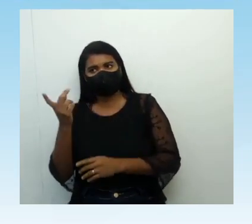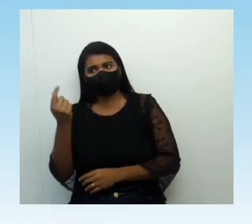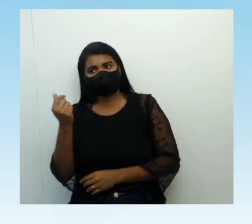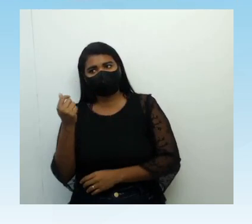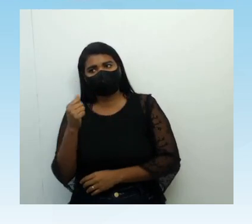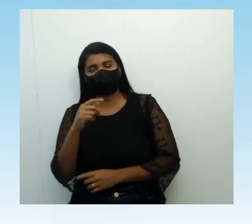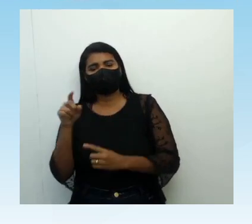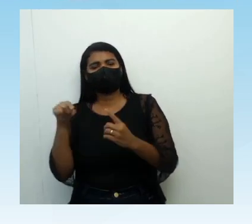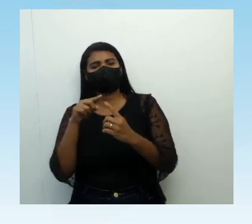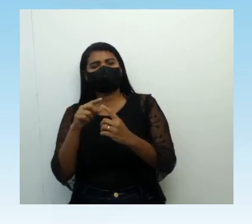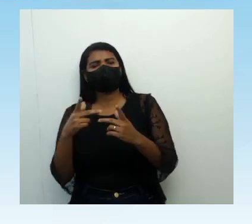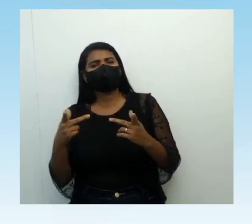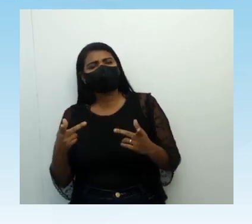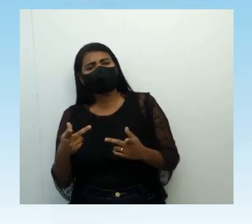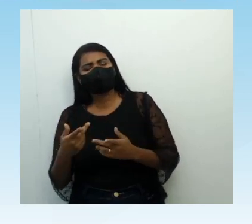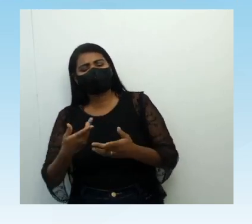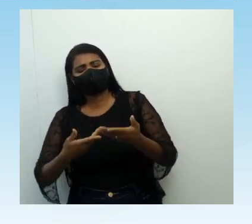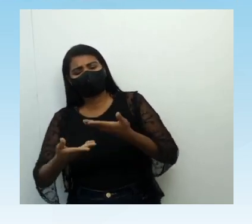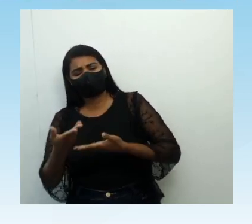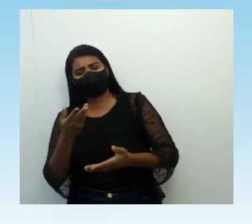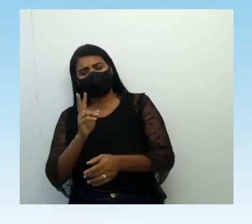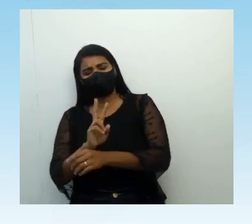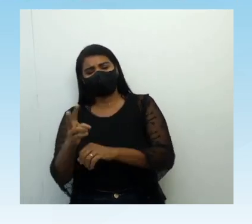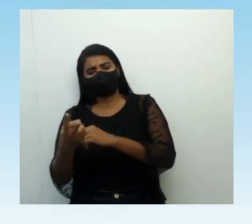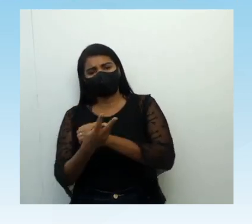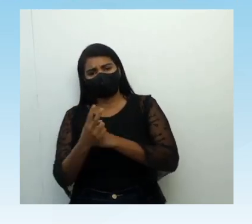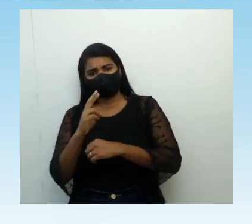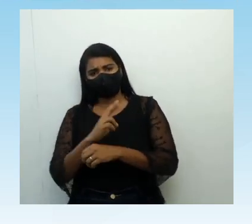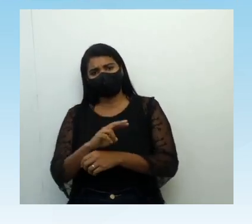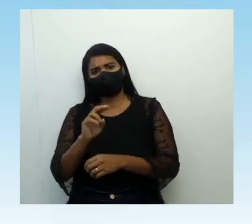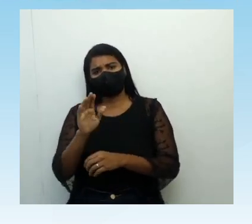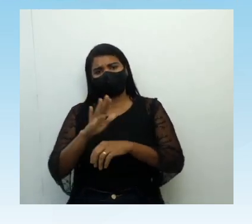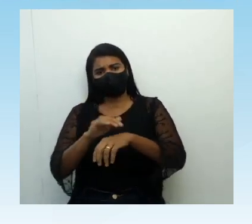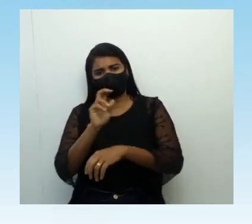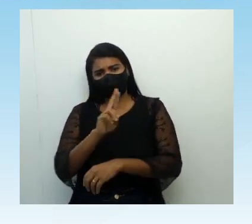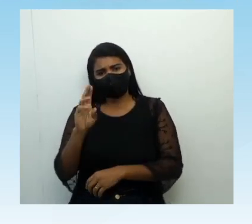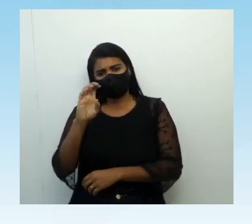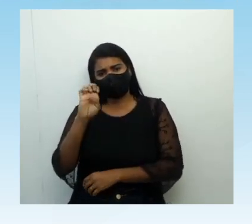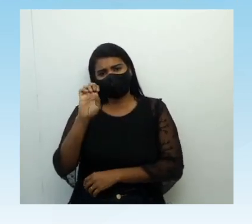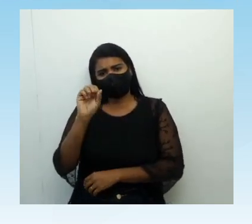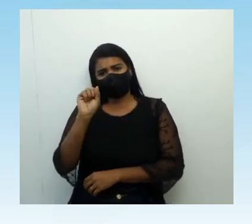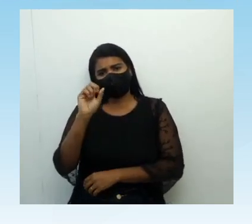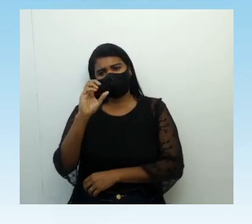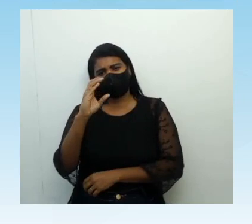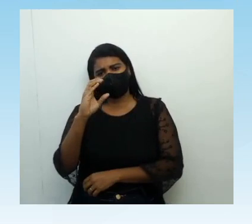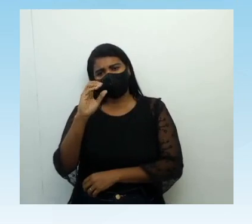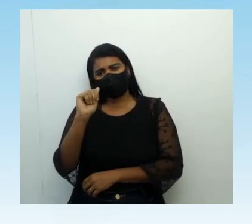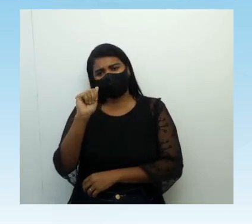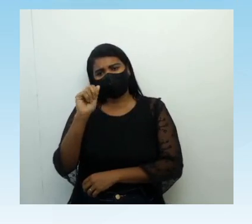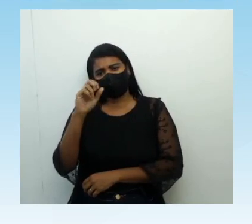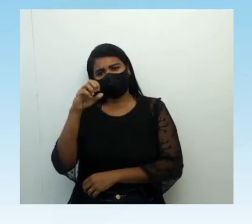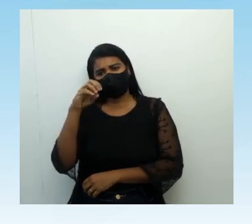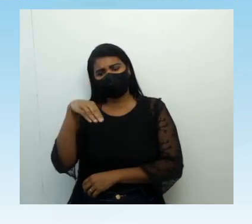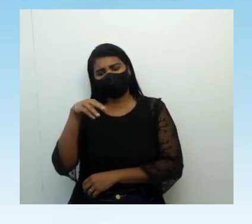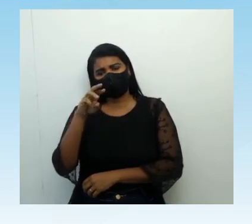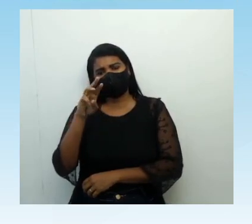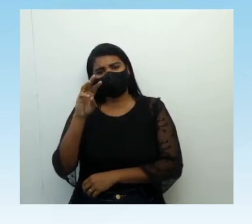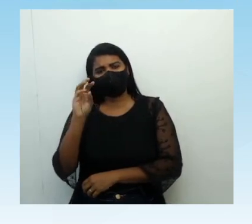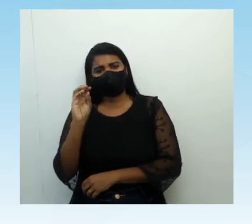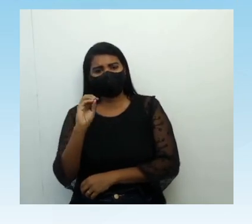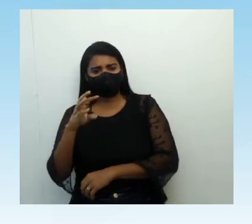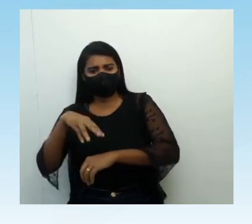objetos de poucos valores, que eram trocas, chamado escambo. Criaram-se as feitorias, que eram os primeiros